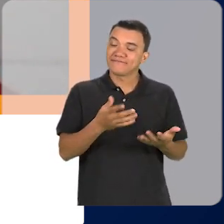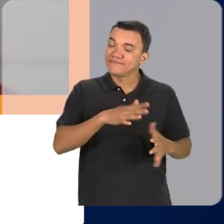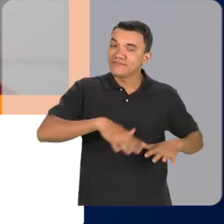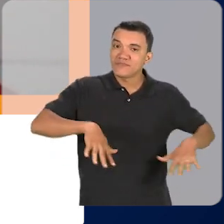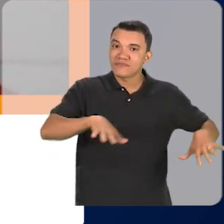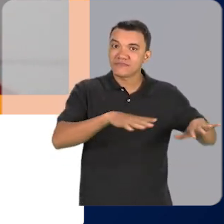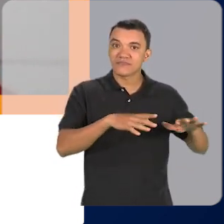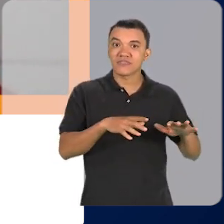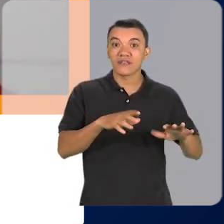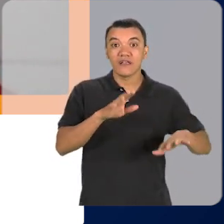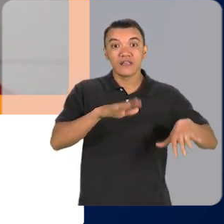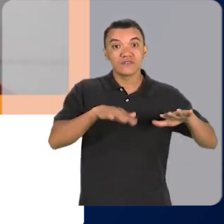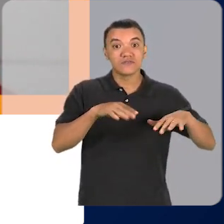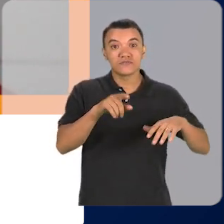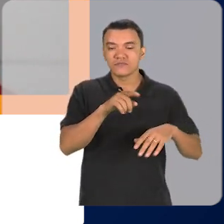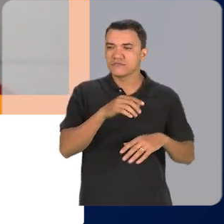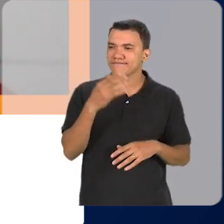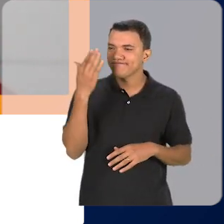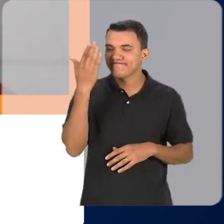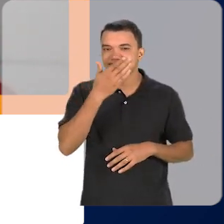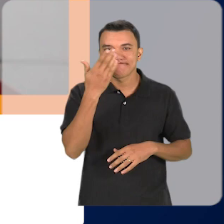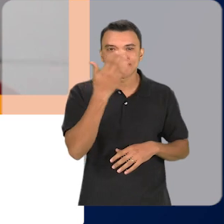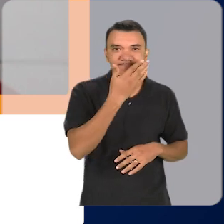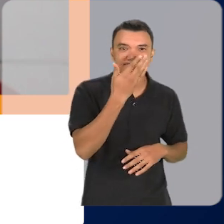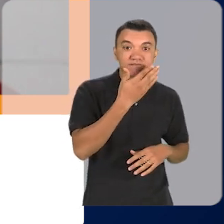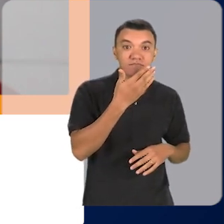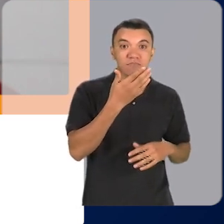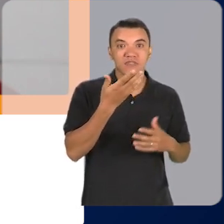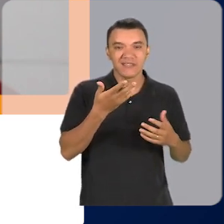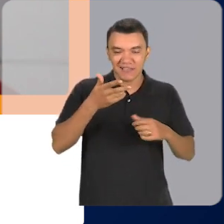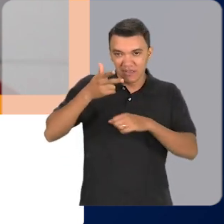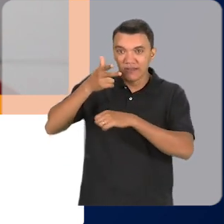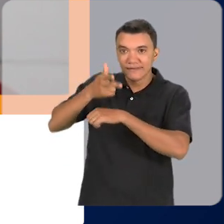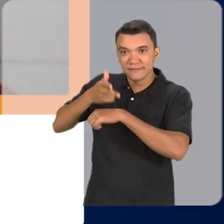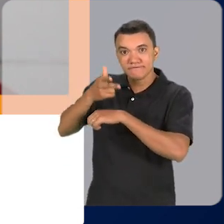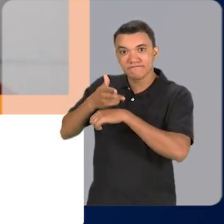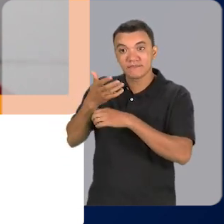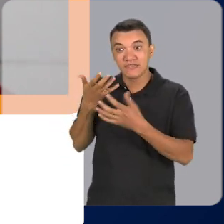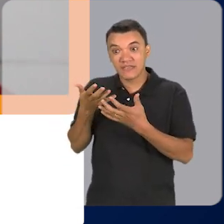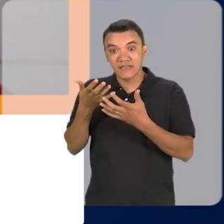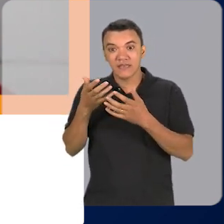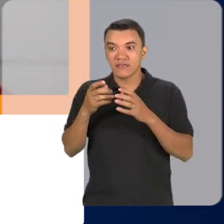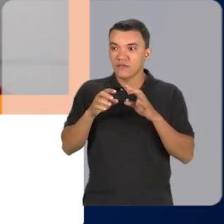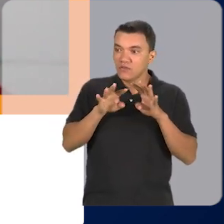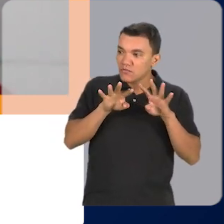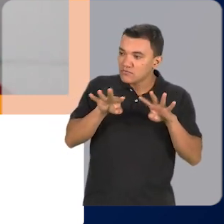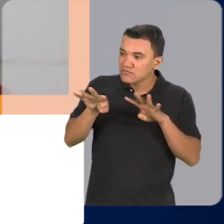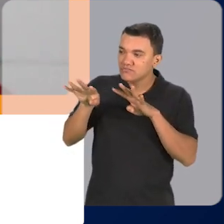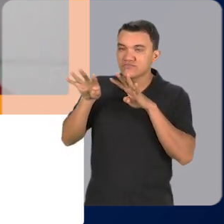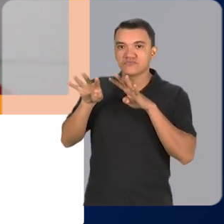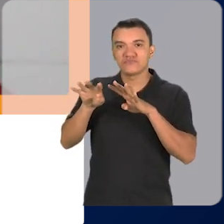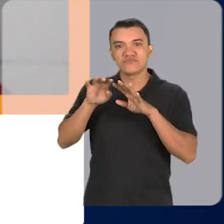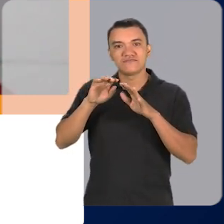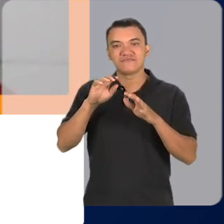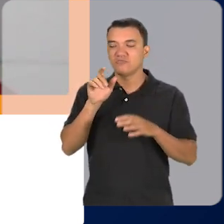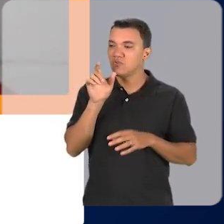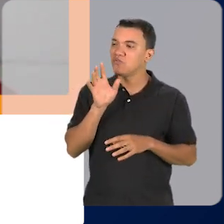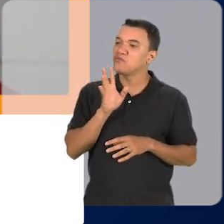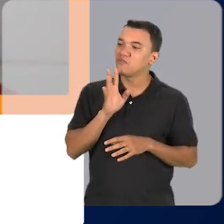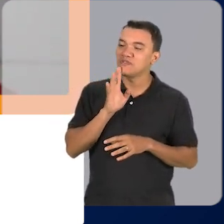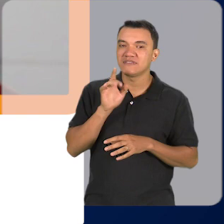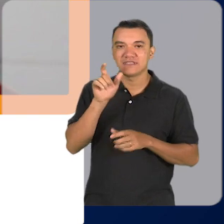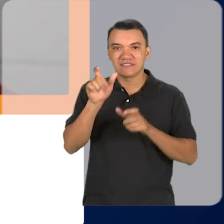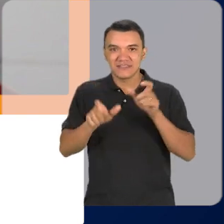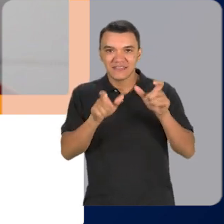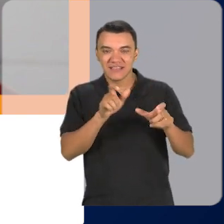chegaram a ficar invisíveis. E a nossa tentativa, através desse documentário, é dar visibilidade aos pregoeiros e pregoeiras, né, no